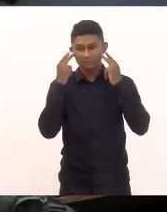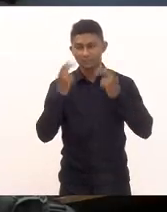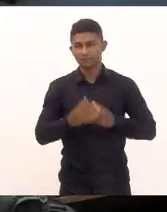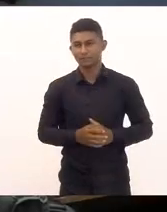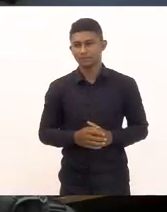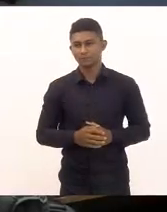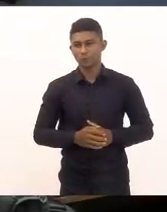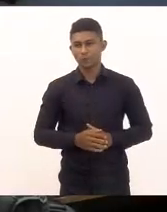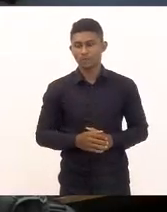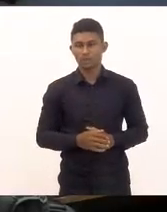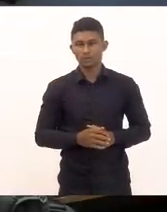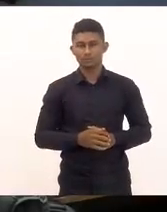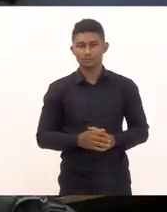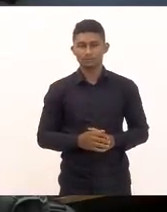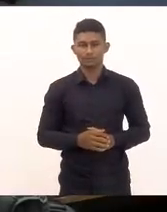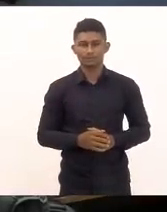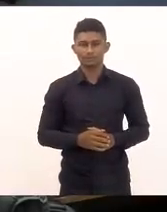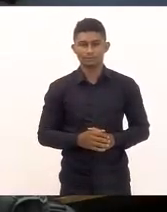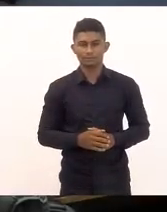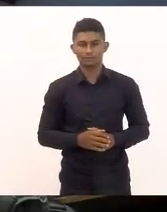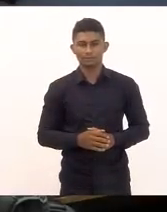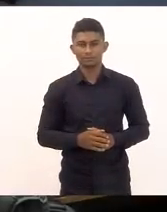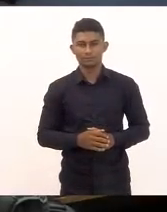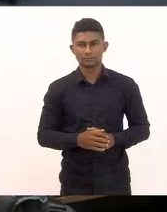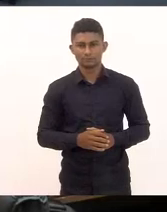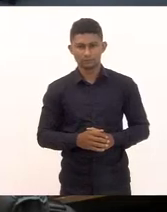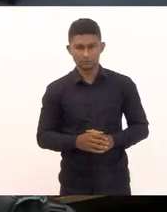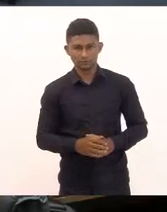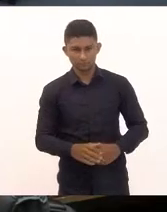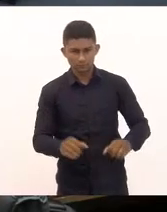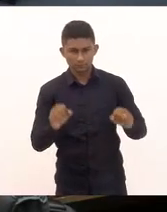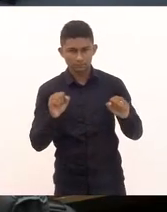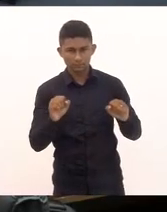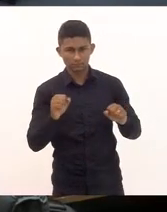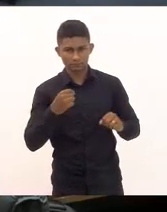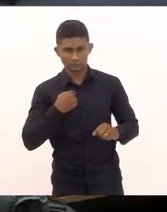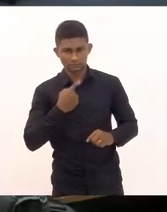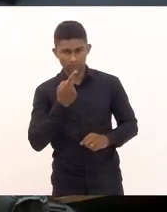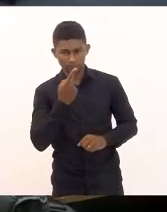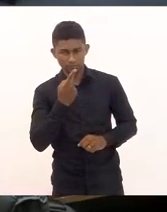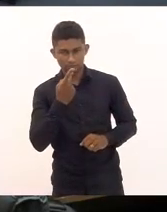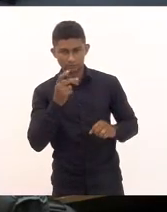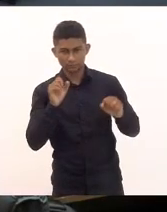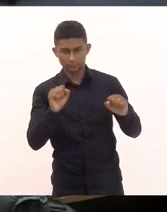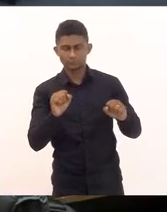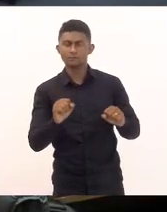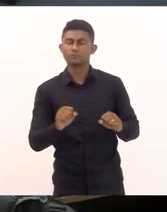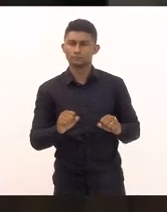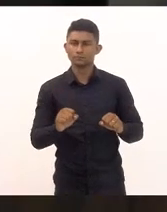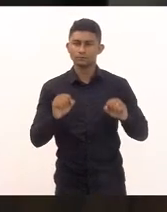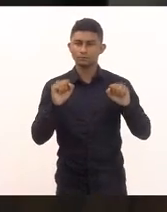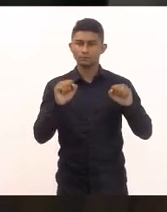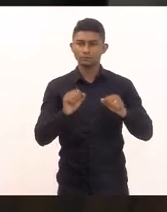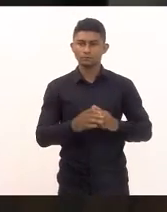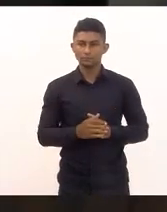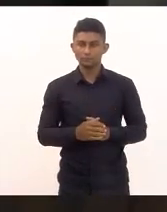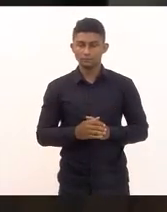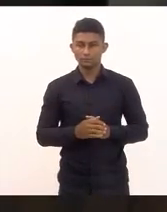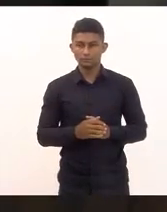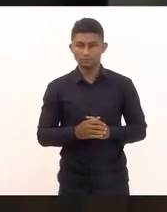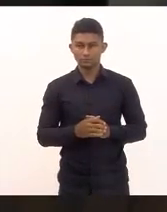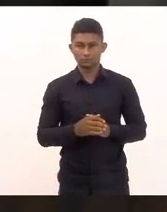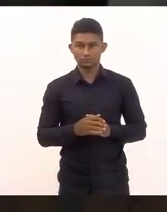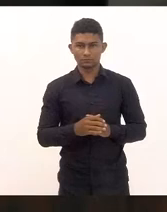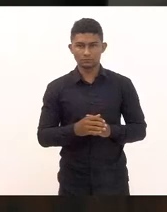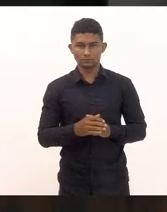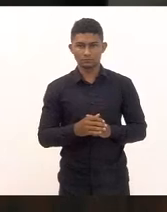você é um grande ator. Ainda cabe uma fala aí do Coronel Salema? Peraí, Serafim. Cabe, cabe. Então, o Serafim parece também que quer